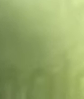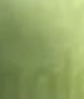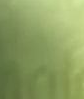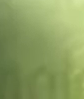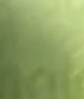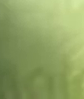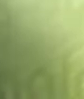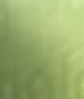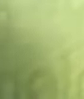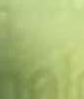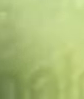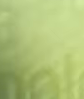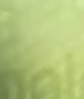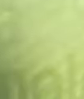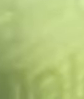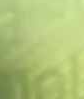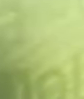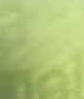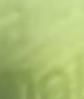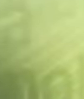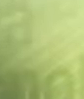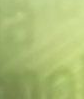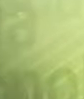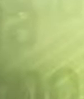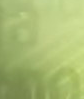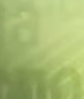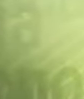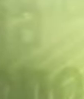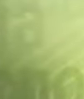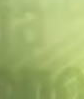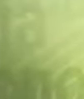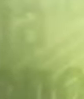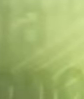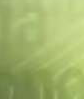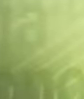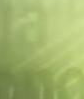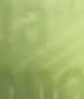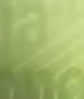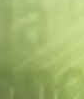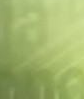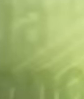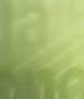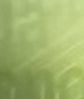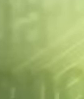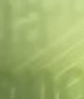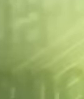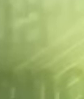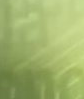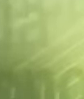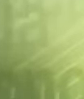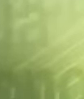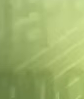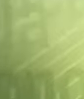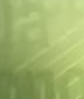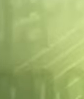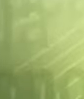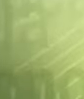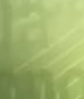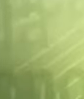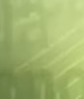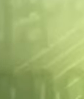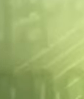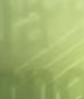com um dos meninos aqui do estúdio, que ele justamente perguntou sobre essas mudanças desse jeito de falar. E nós falamos assim